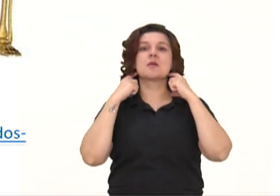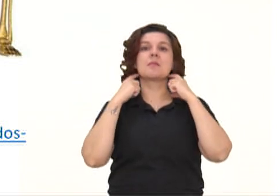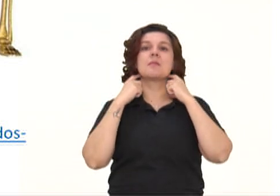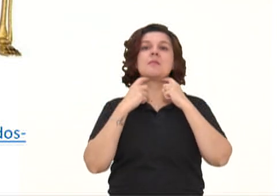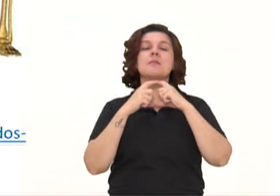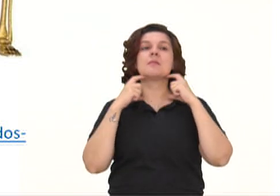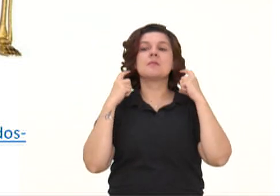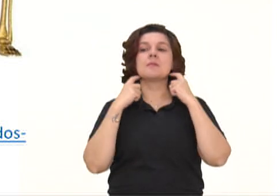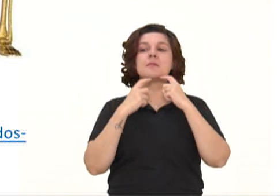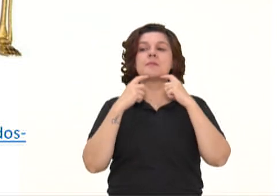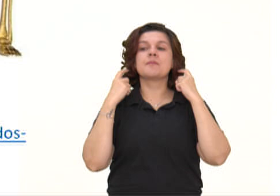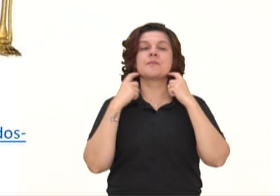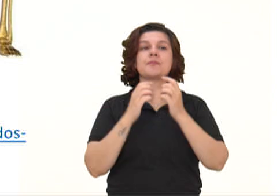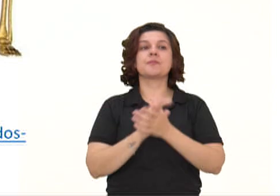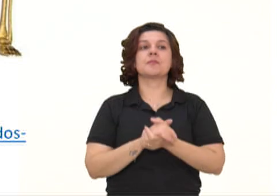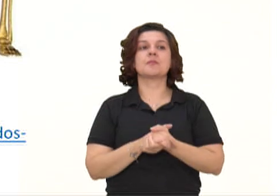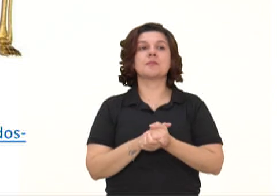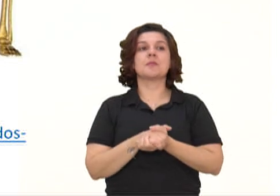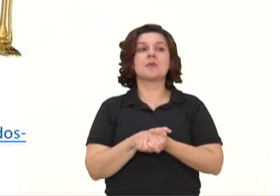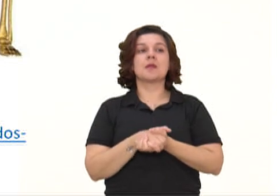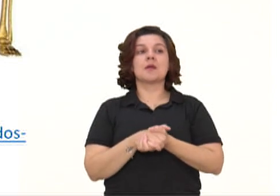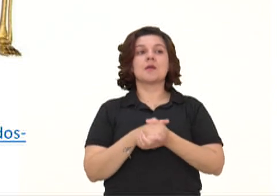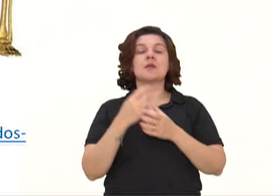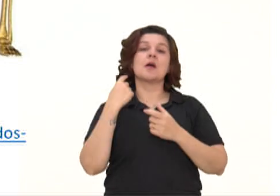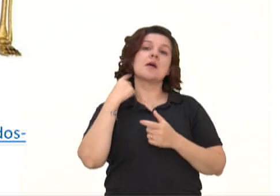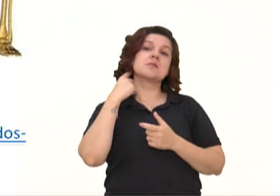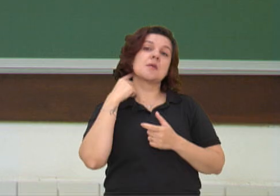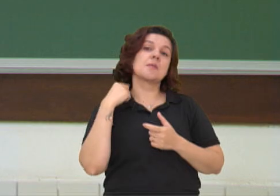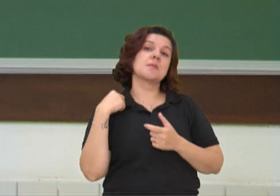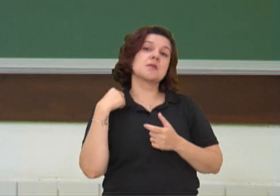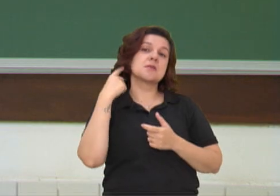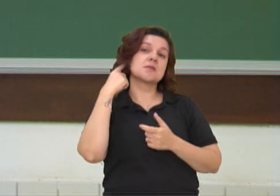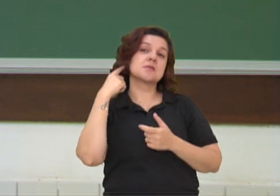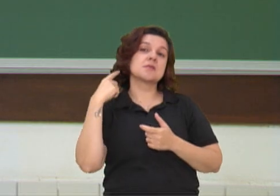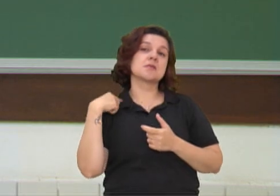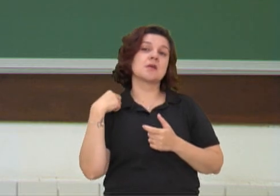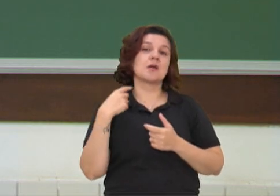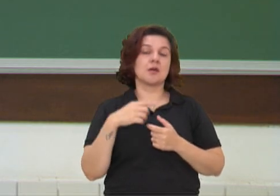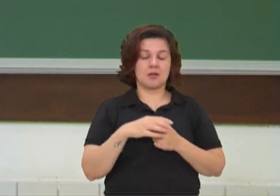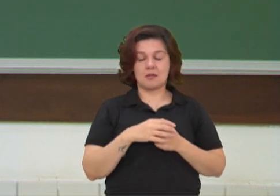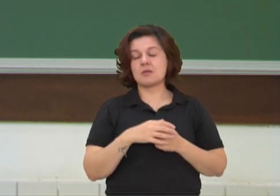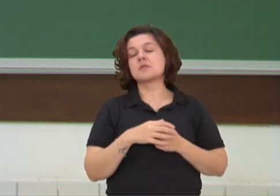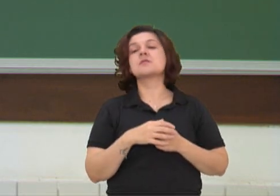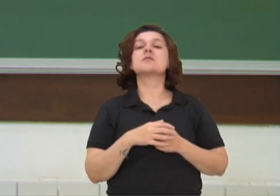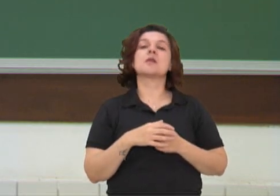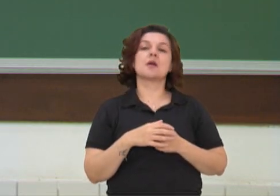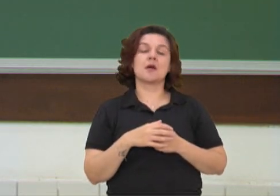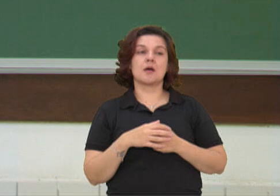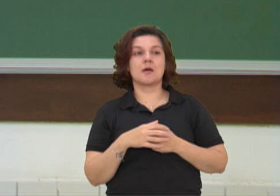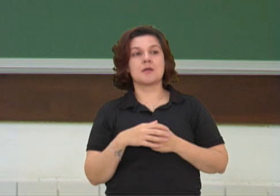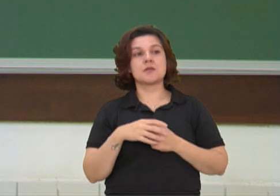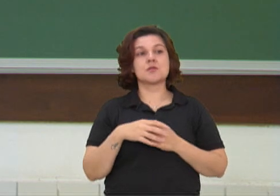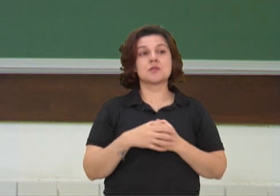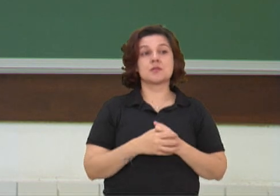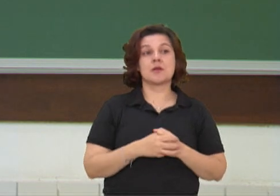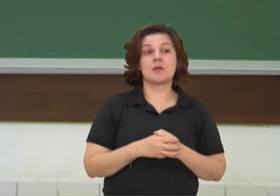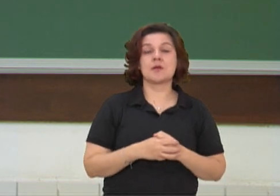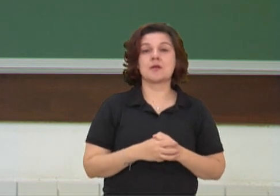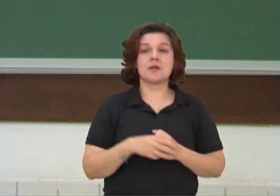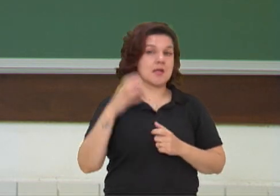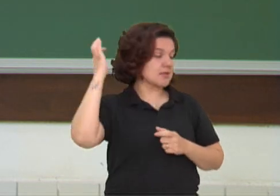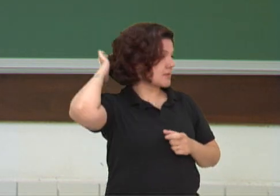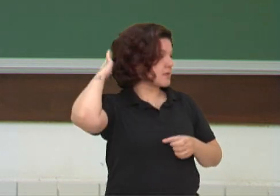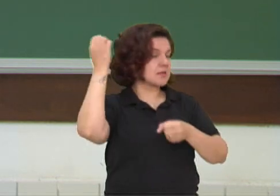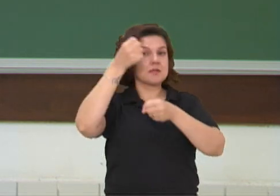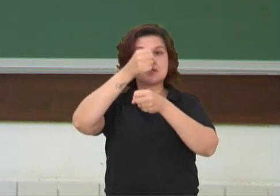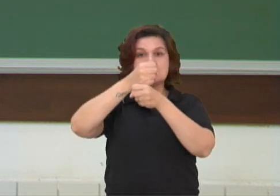nós chamamos essa região aqui e a região ali que nós fazemos exercícios para chamamos de exercícios cervicais